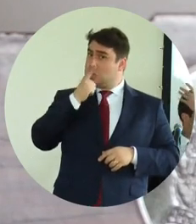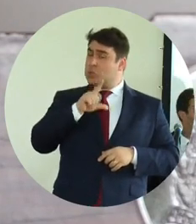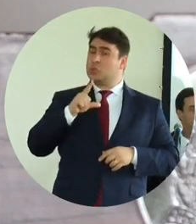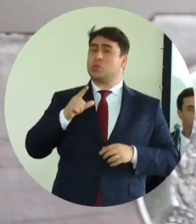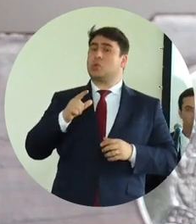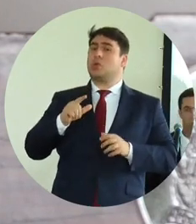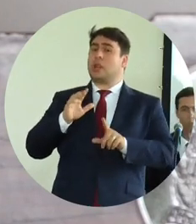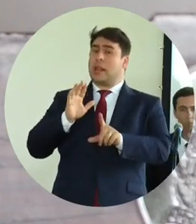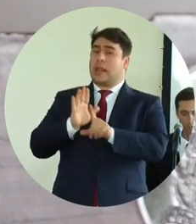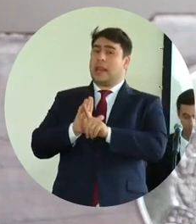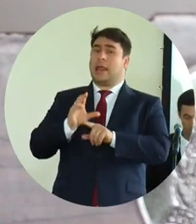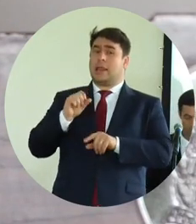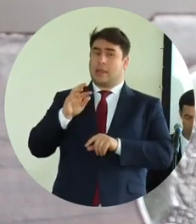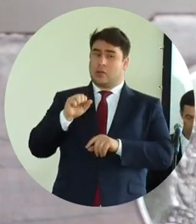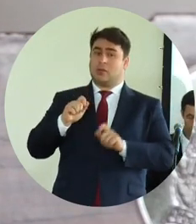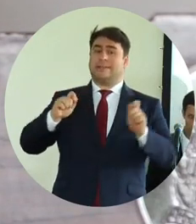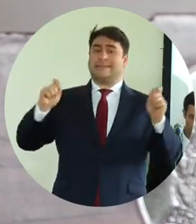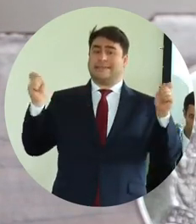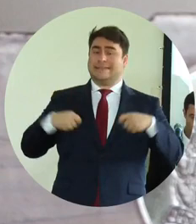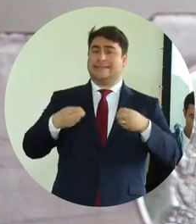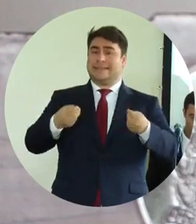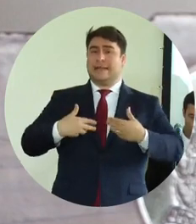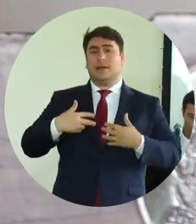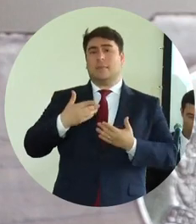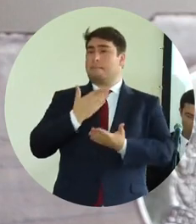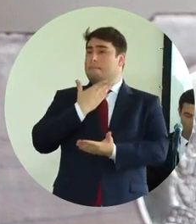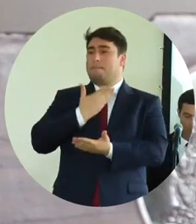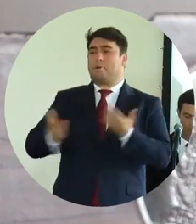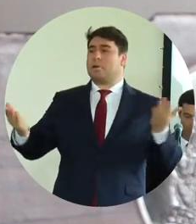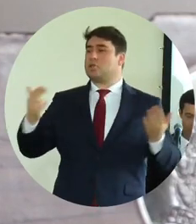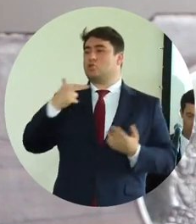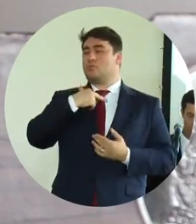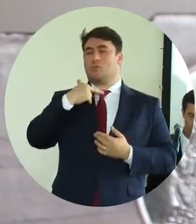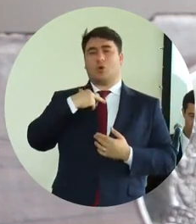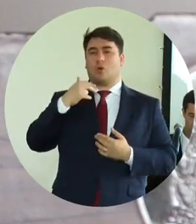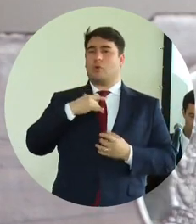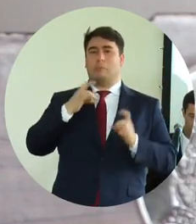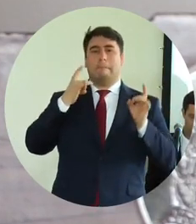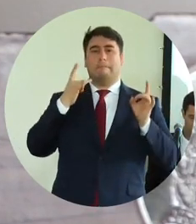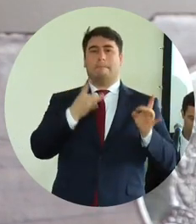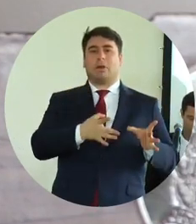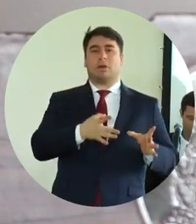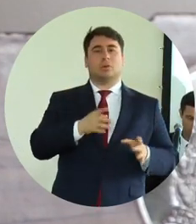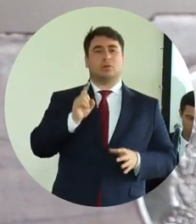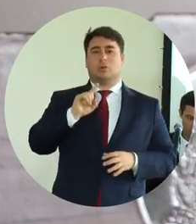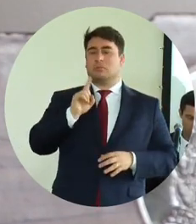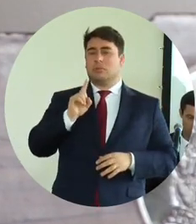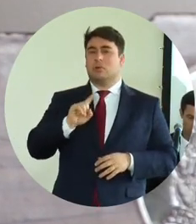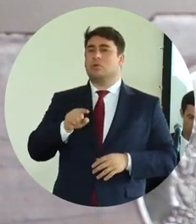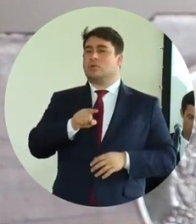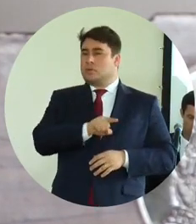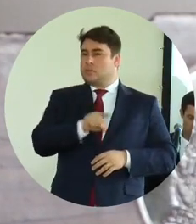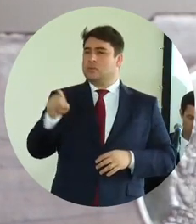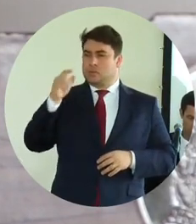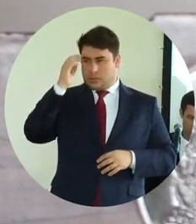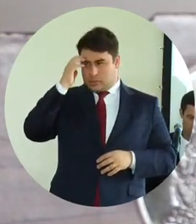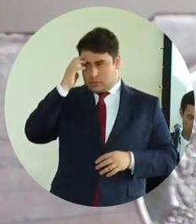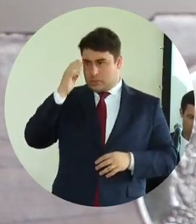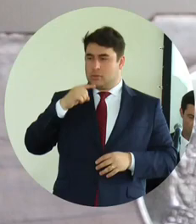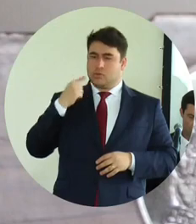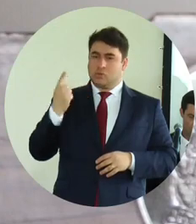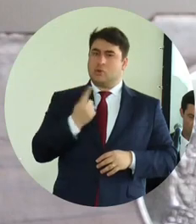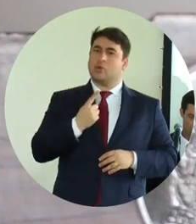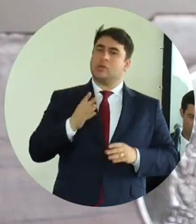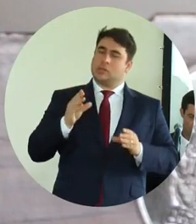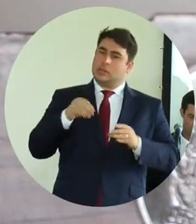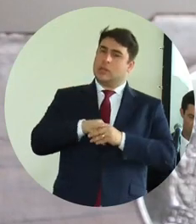lei de cotas nos trouxe não pode ser perdido, não pode ser abandonado. Os senhores sabem, e nós dentro